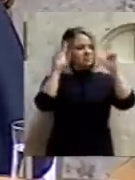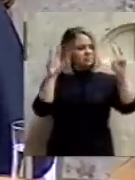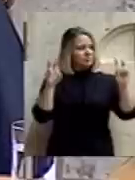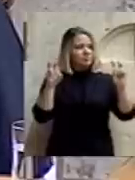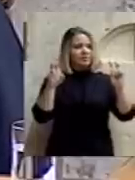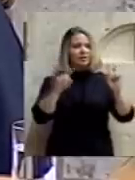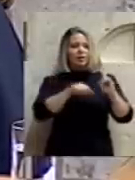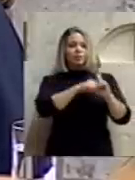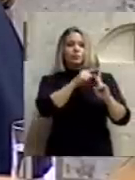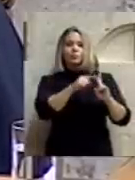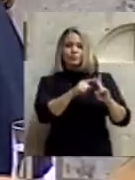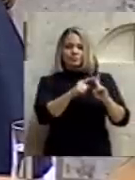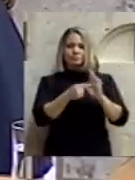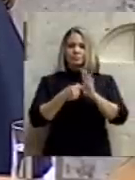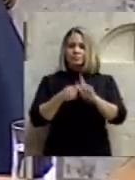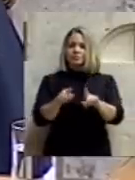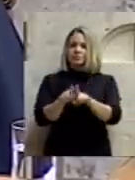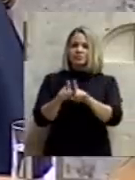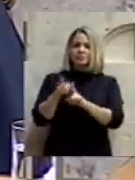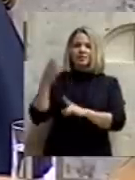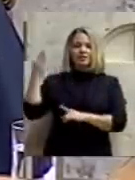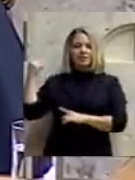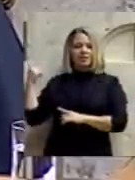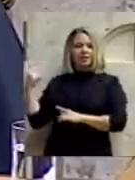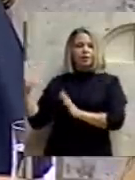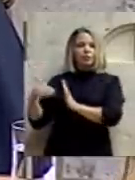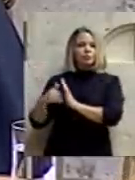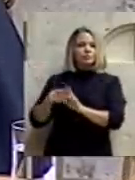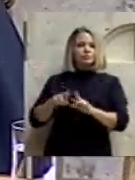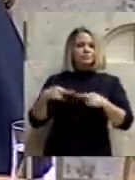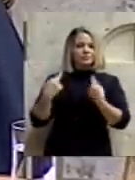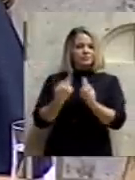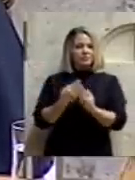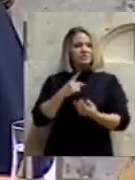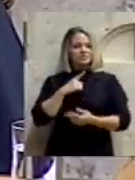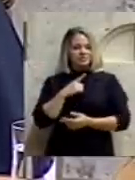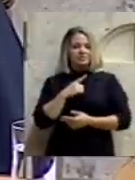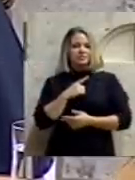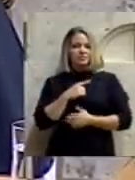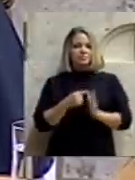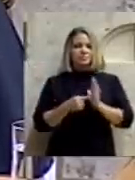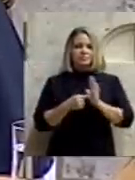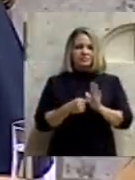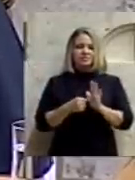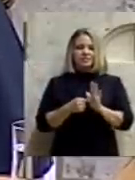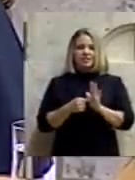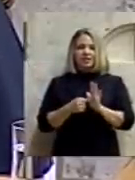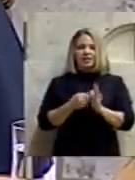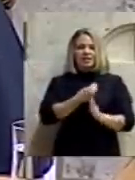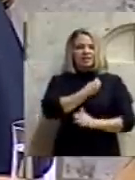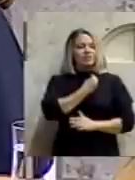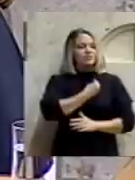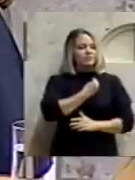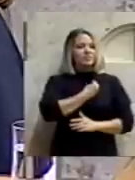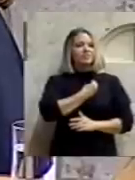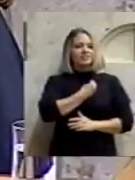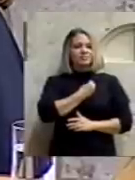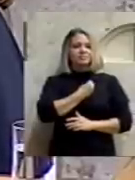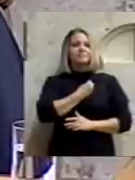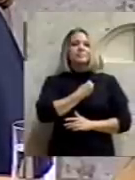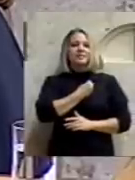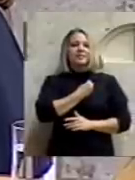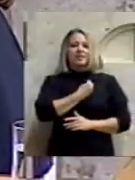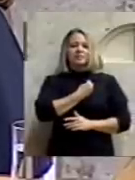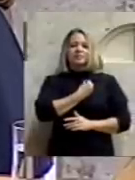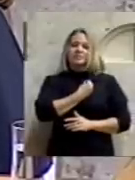outro, como igualmente destaquei na última sessão de sua presidência, sua trajetória de vida e a sua conduta